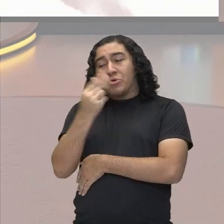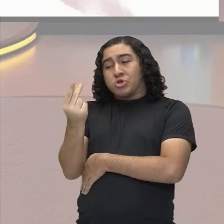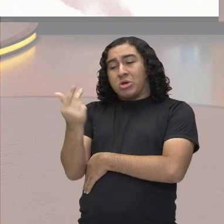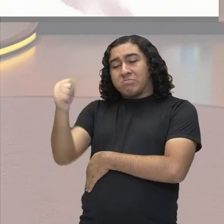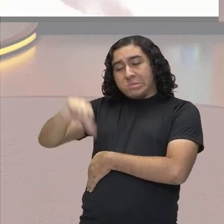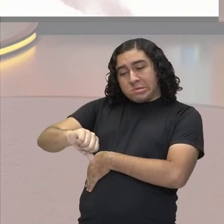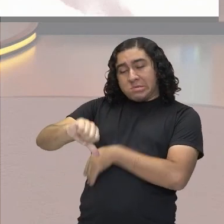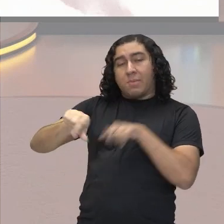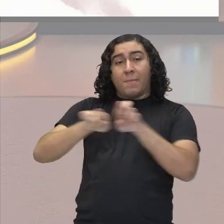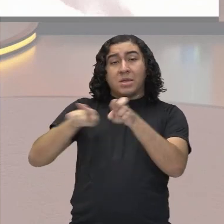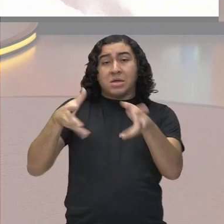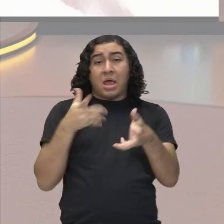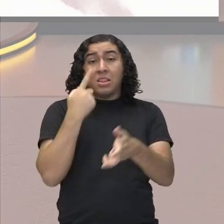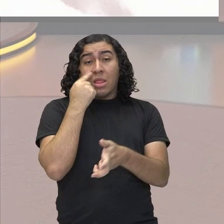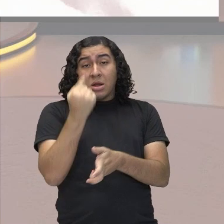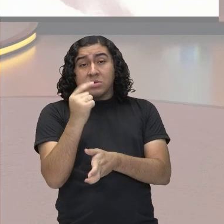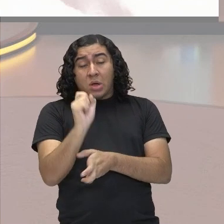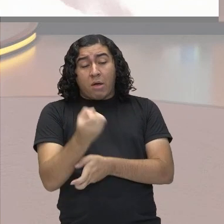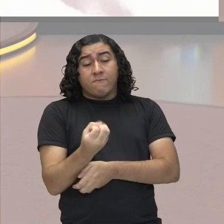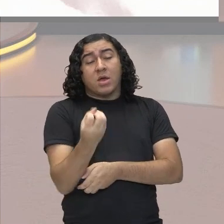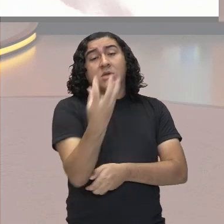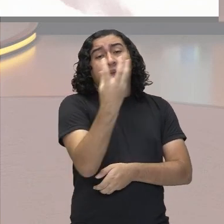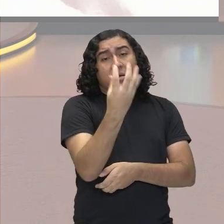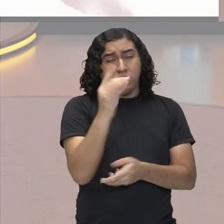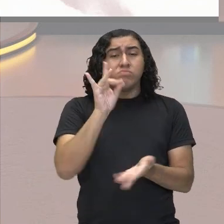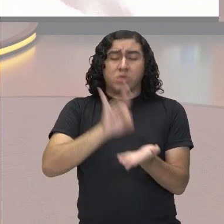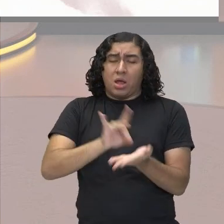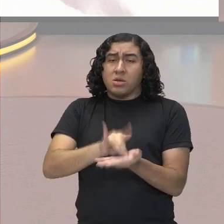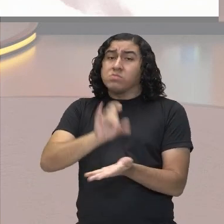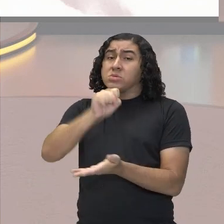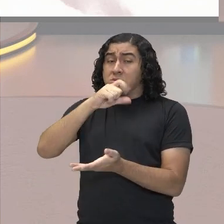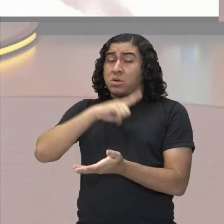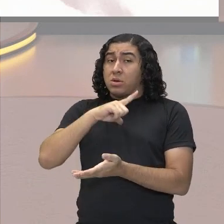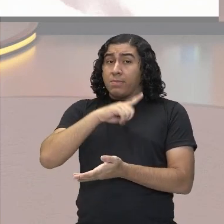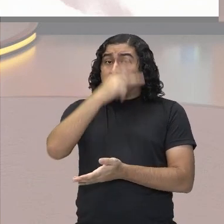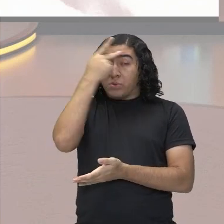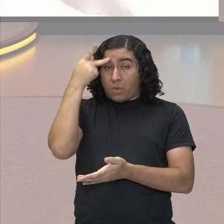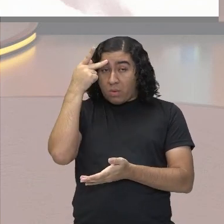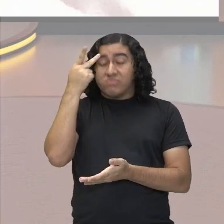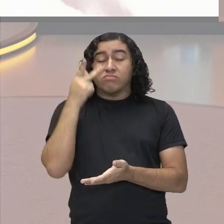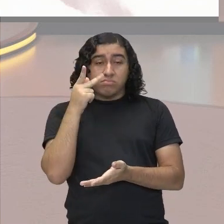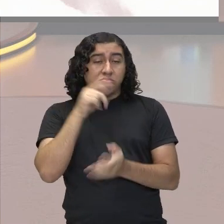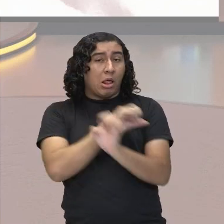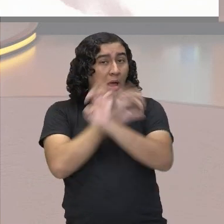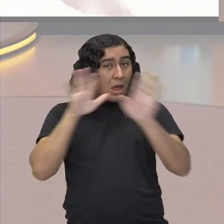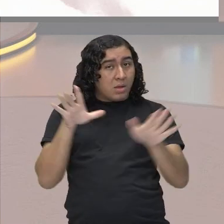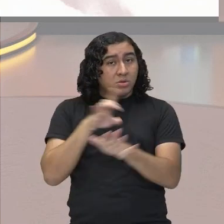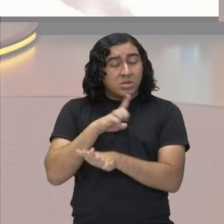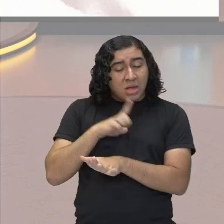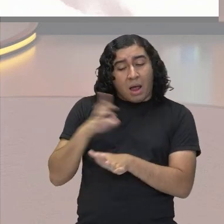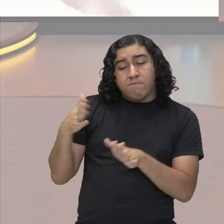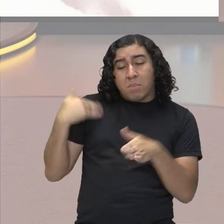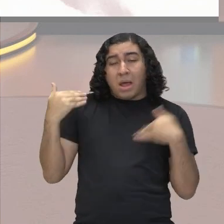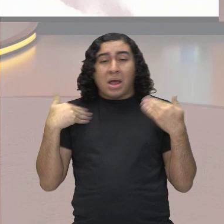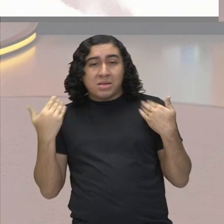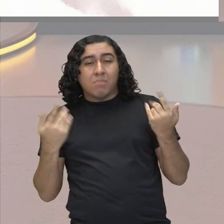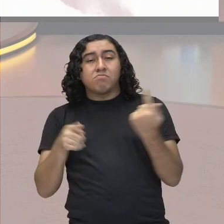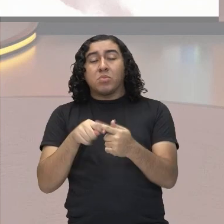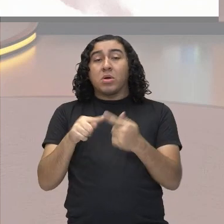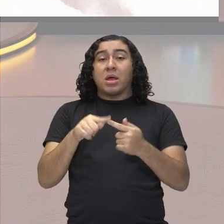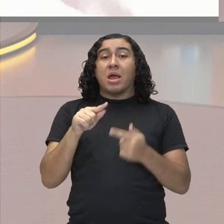assim querem aventurar. É verdade. É verdade. Existem pessoas que se aventuram a isso daí, porque